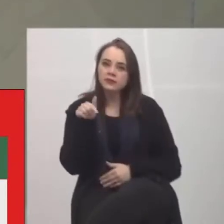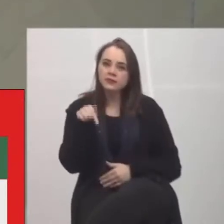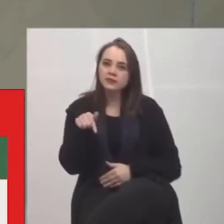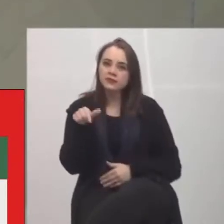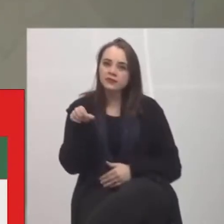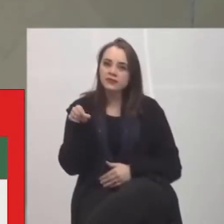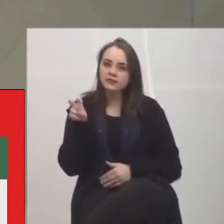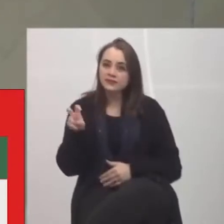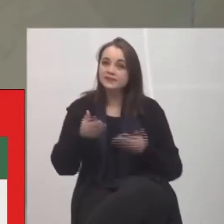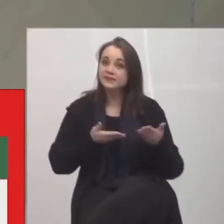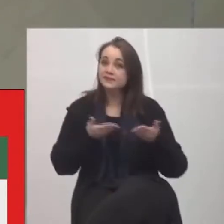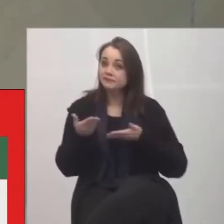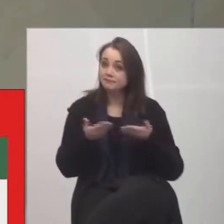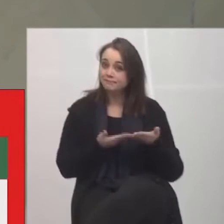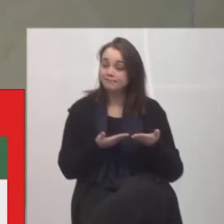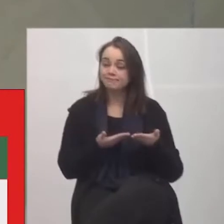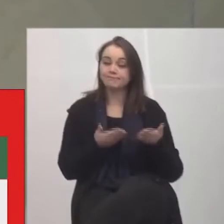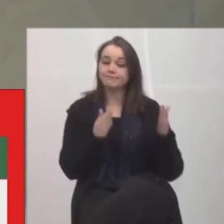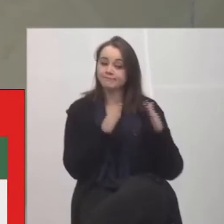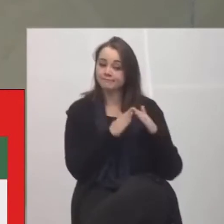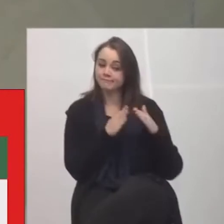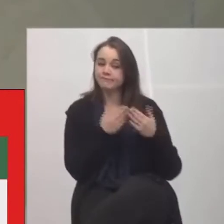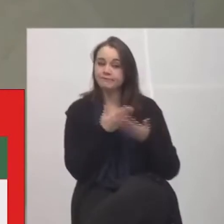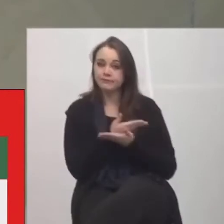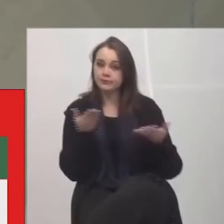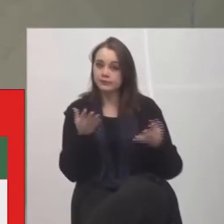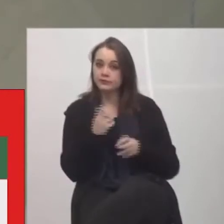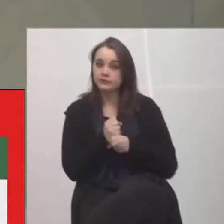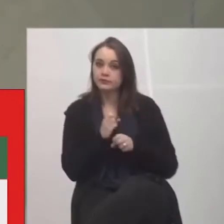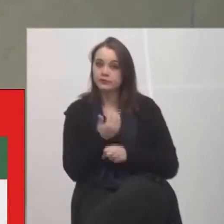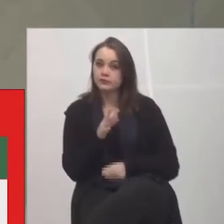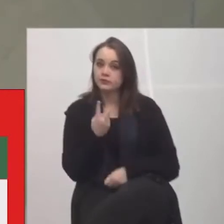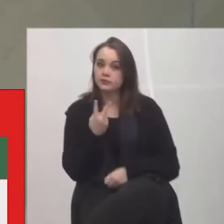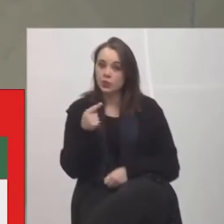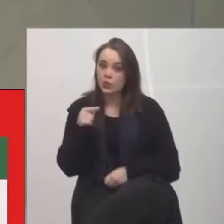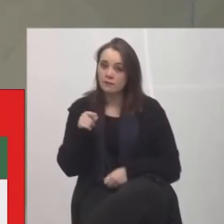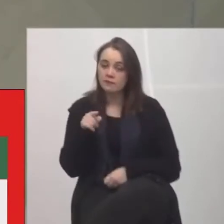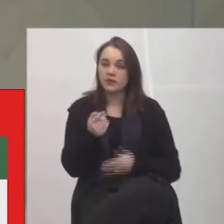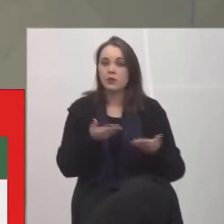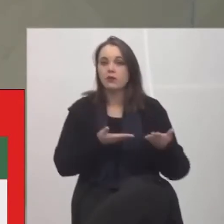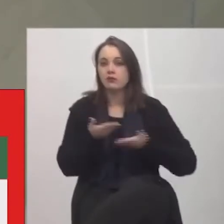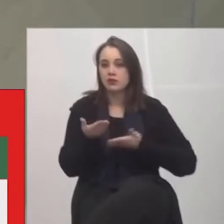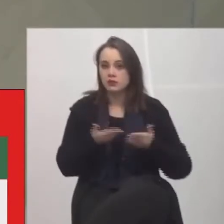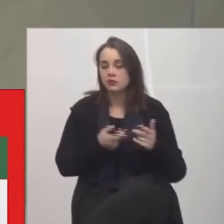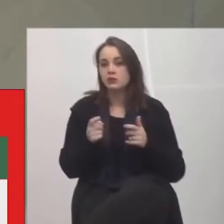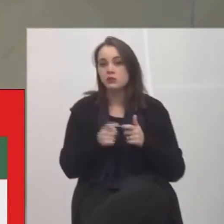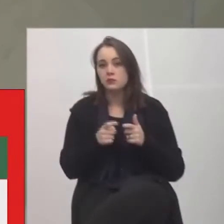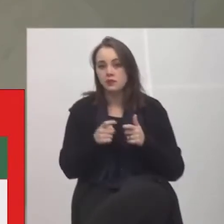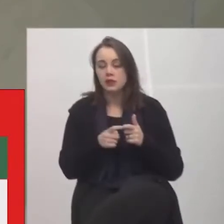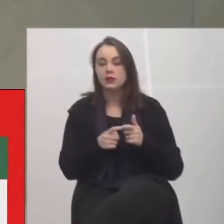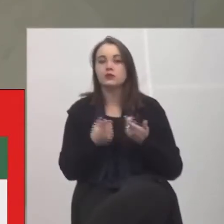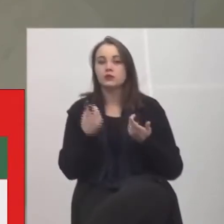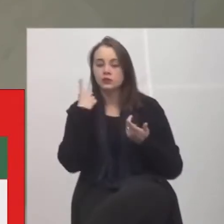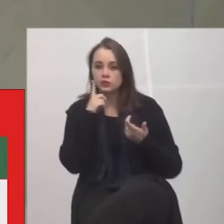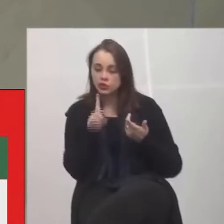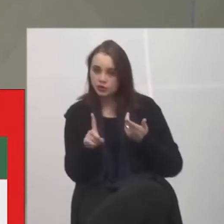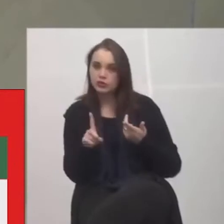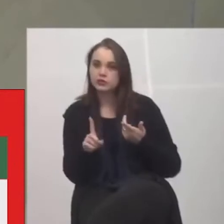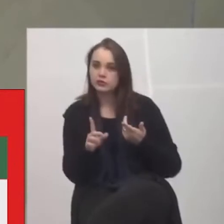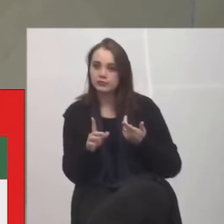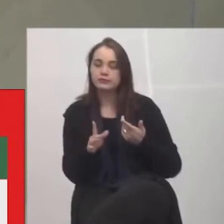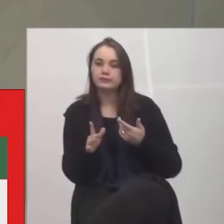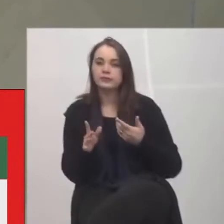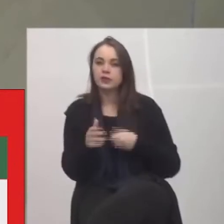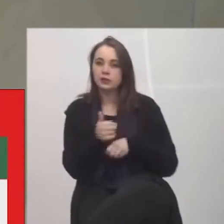165.795 consultas. Isso soma cerca de 2.000 consultas, visitas dia, né, pelo agente comunitário